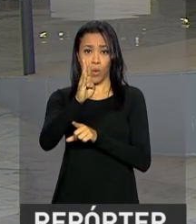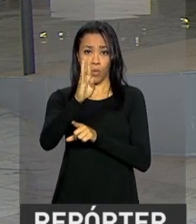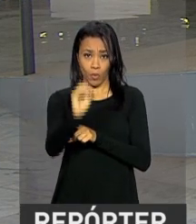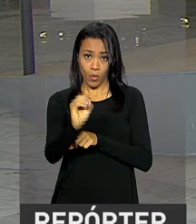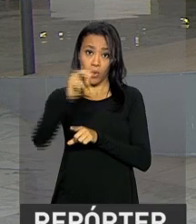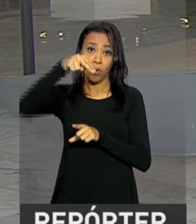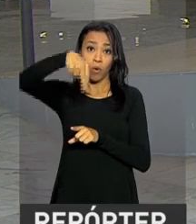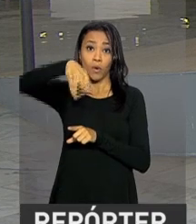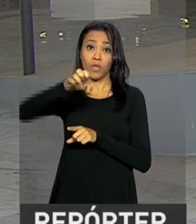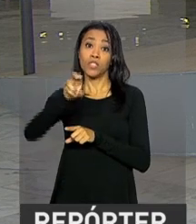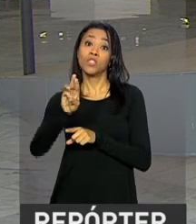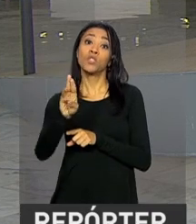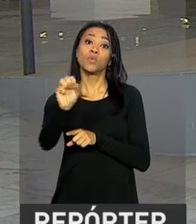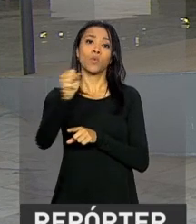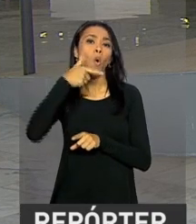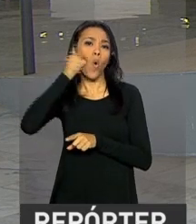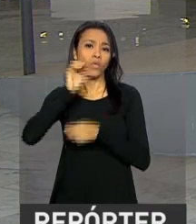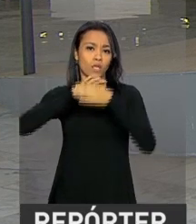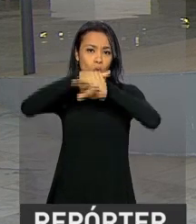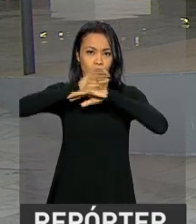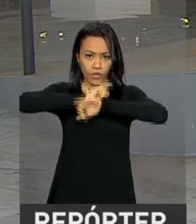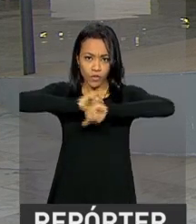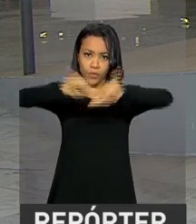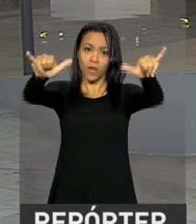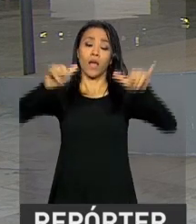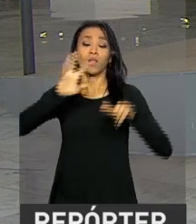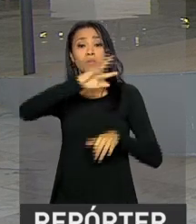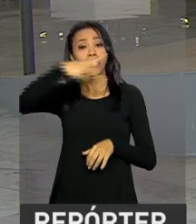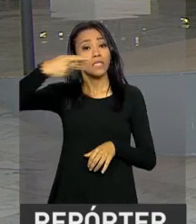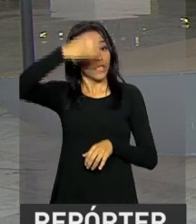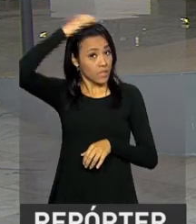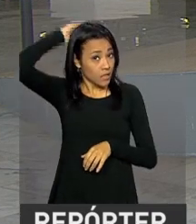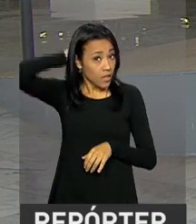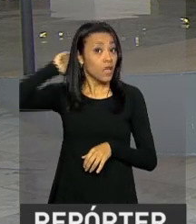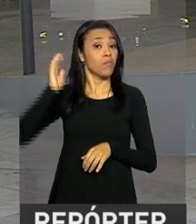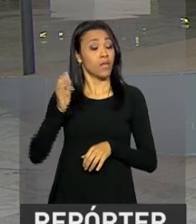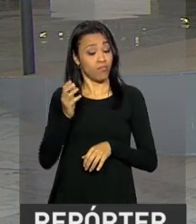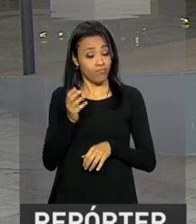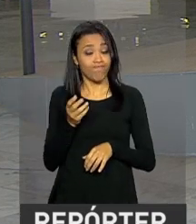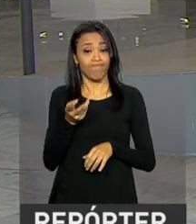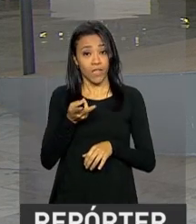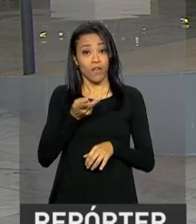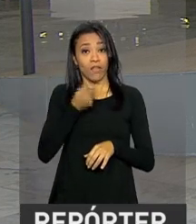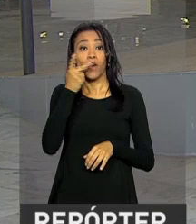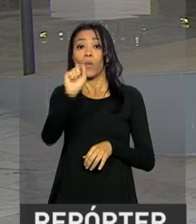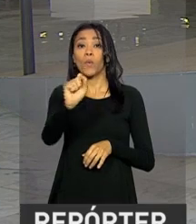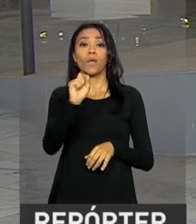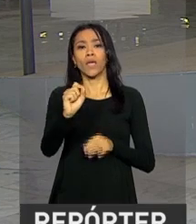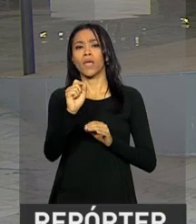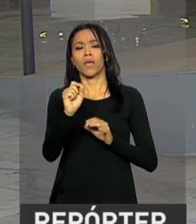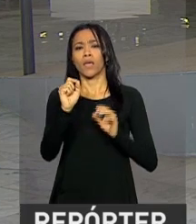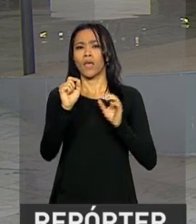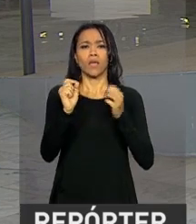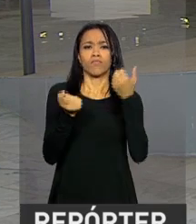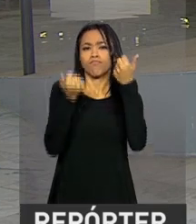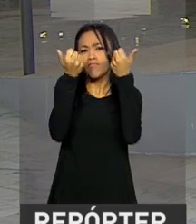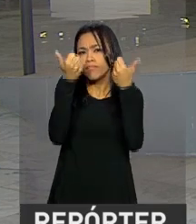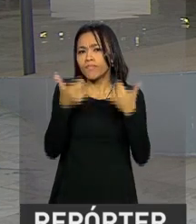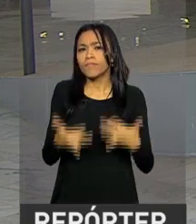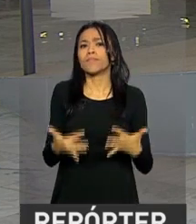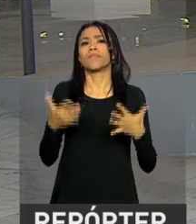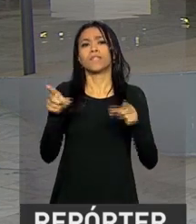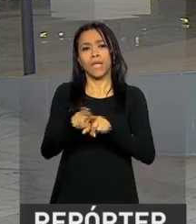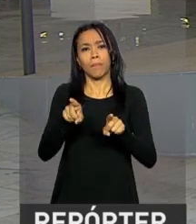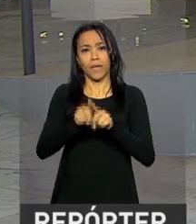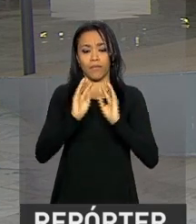na noite de ontem. O próprio presidente em exercício, Michel Temer, repercutiu o conteúdo dessa entrevista em uma